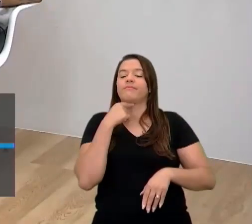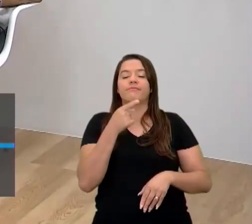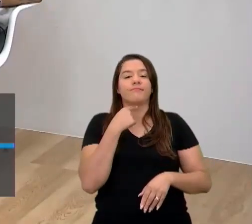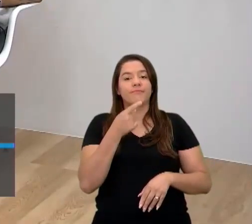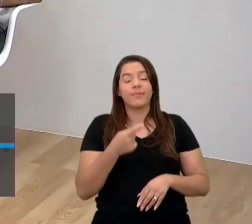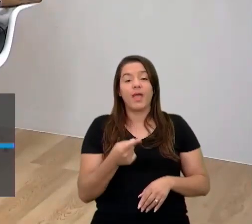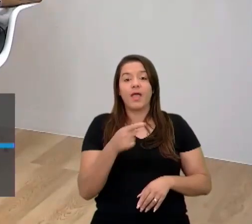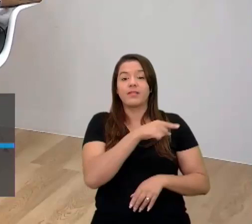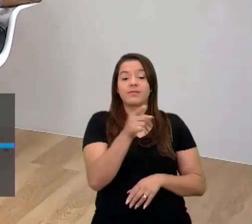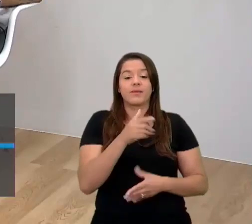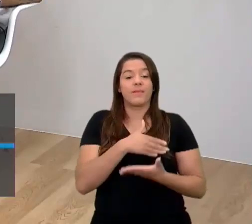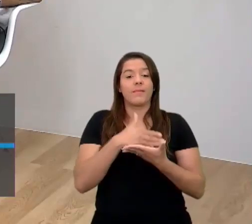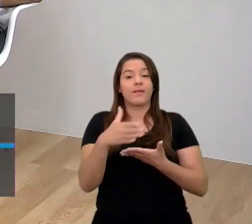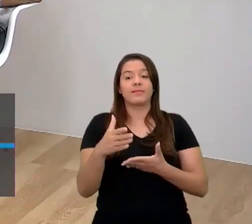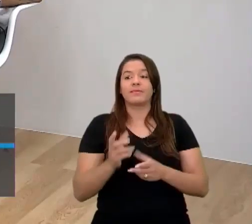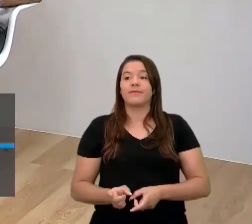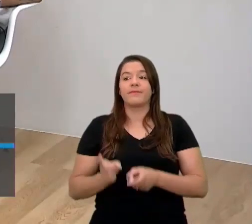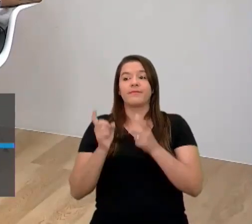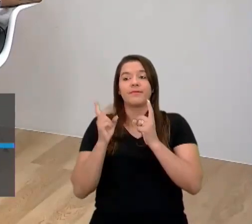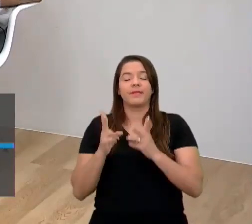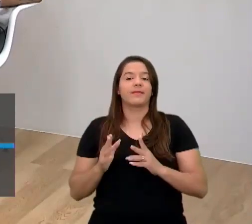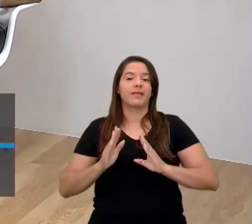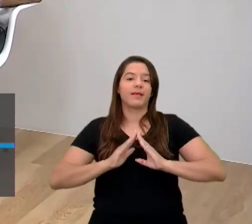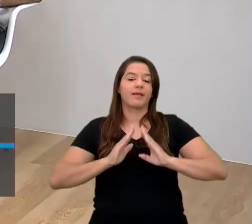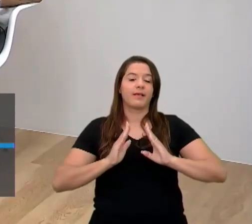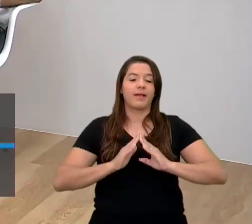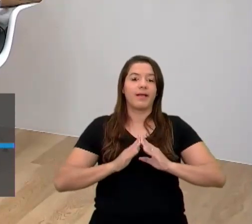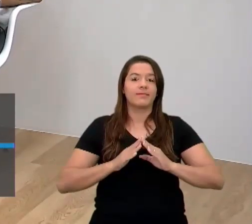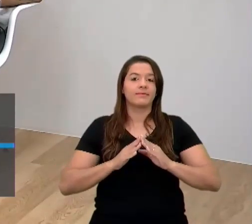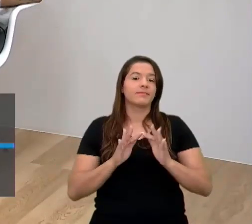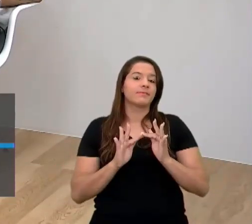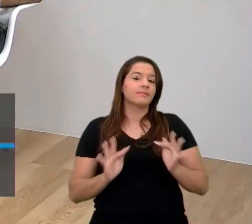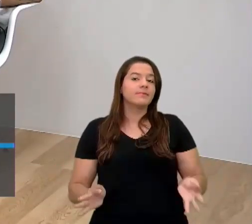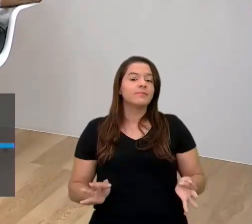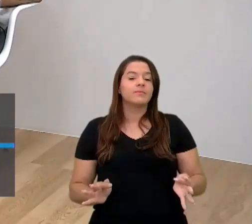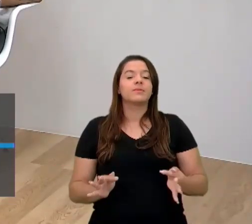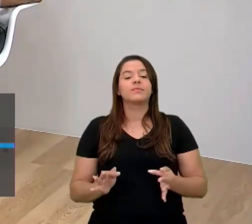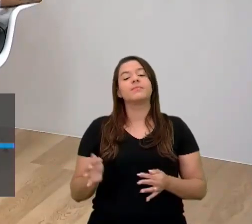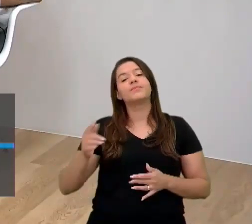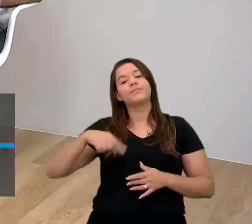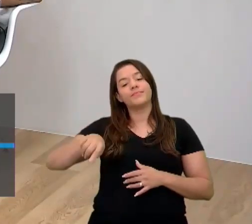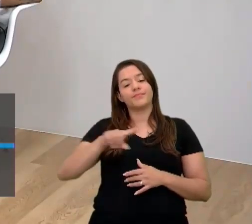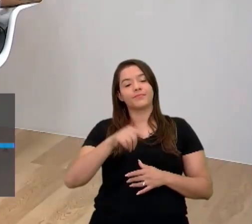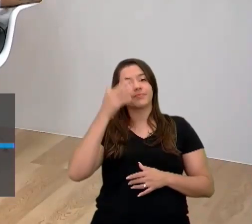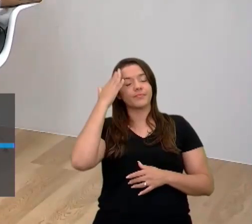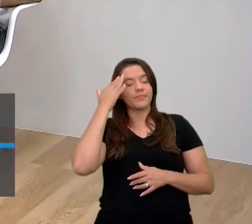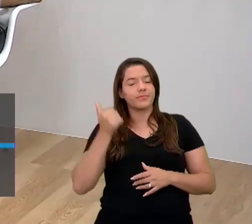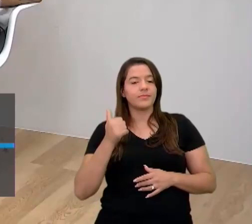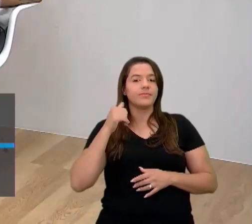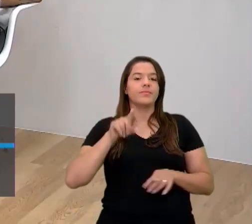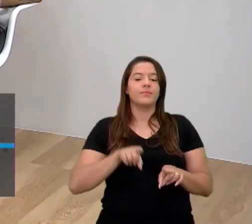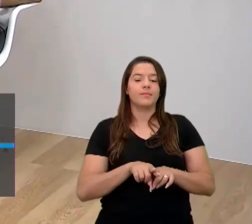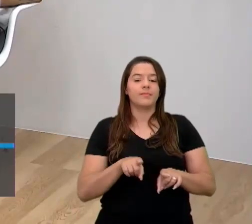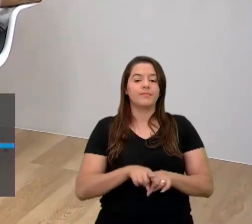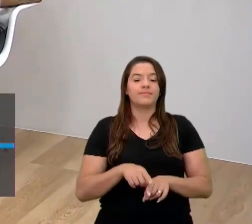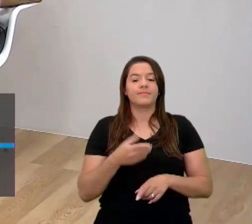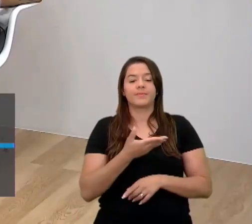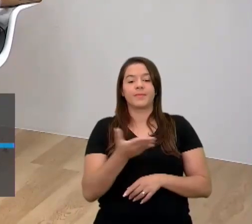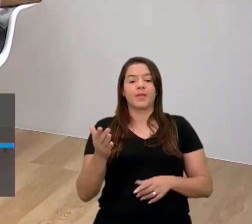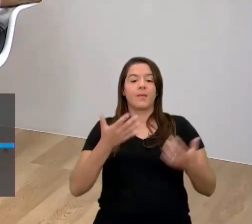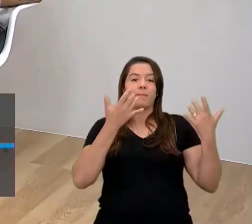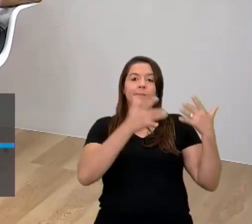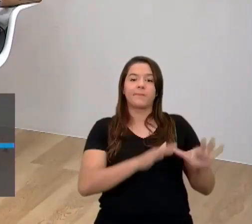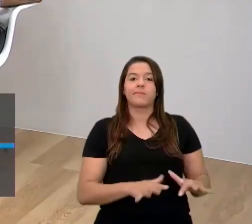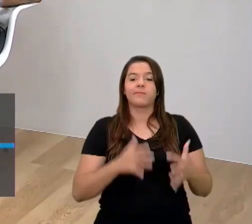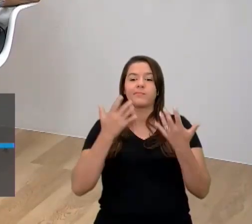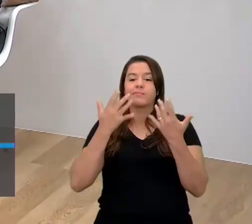começa a vender as suas habitações modestas, e como você também bem falou, o pessoal começa a demolir